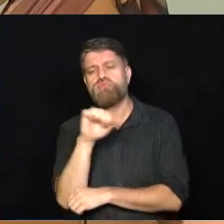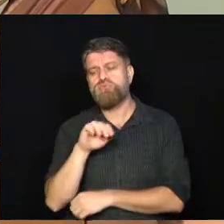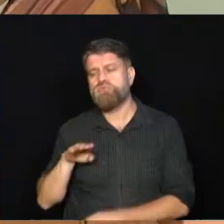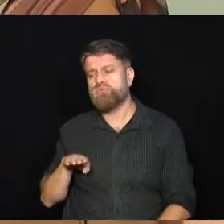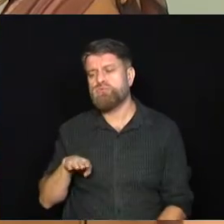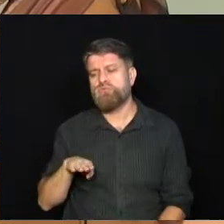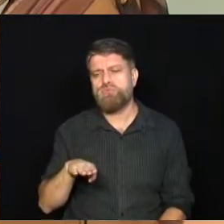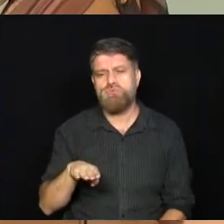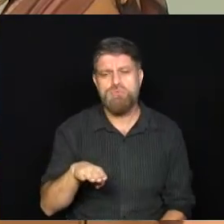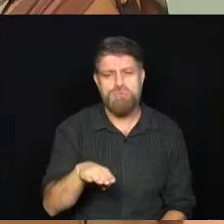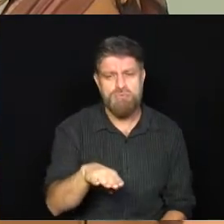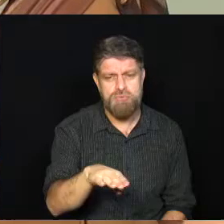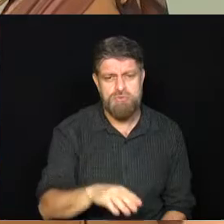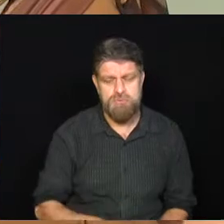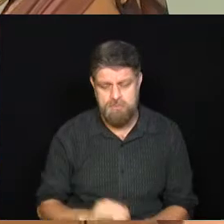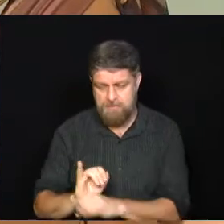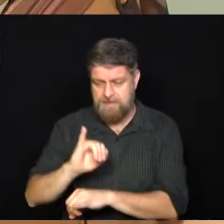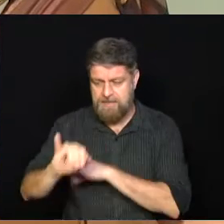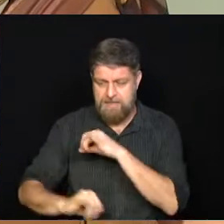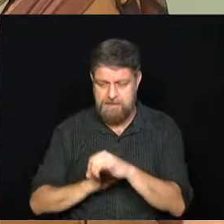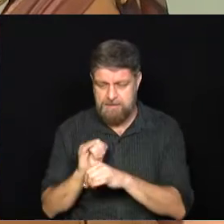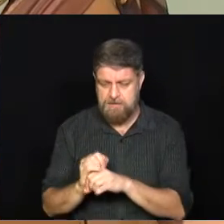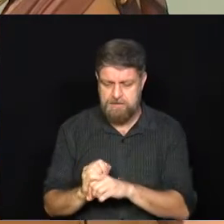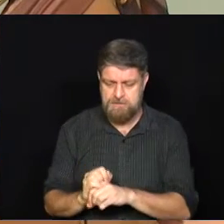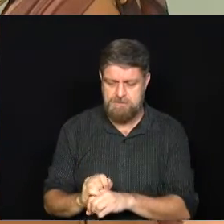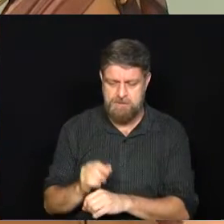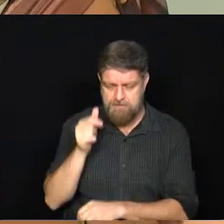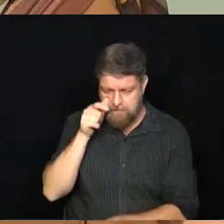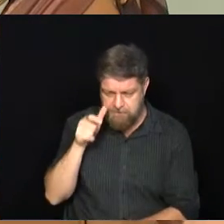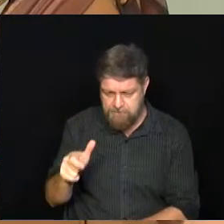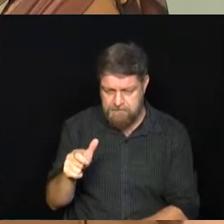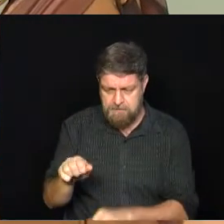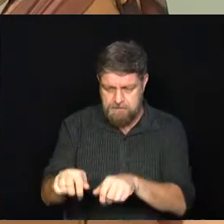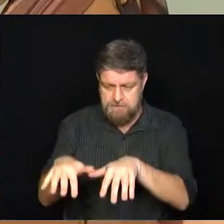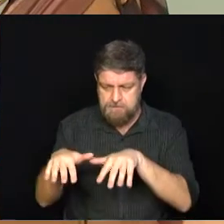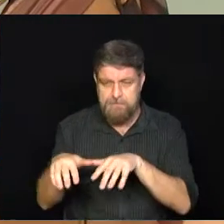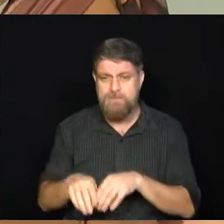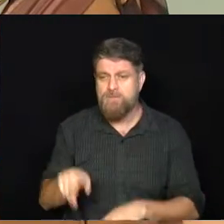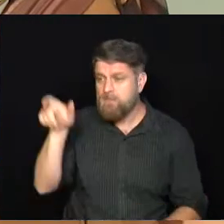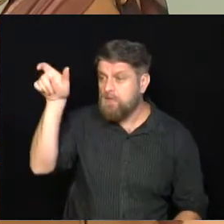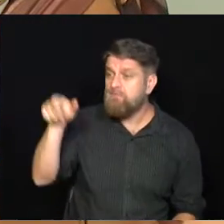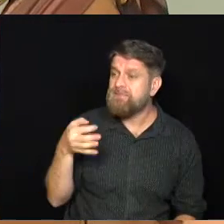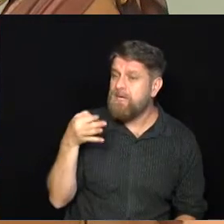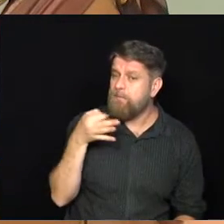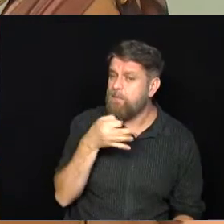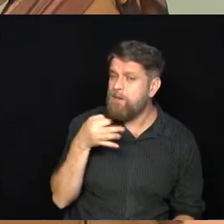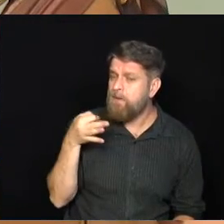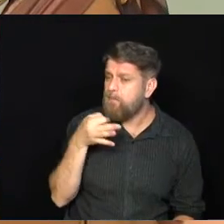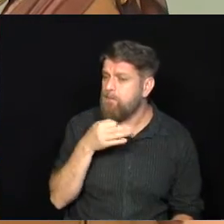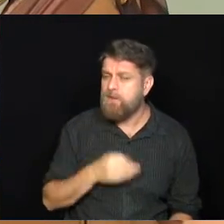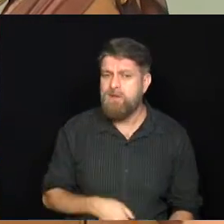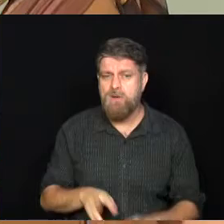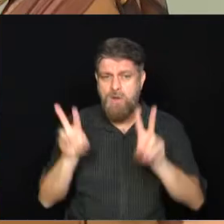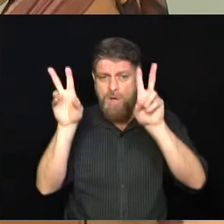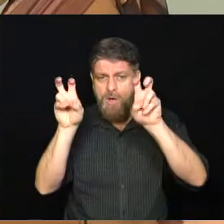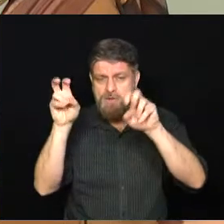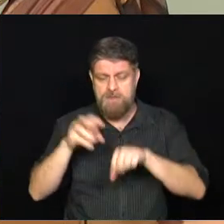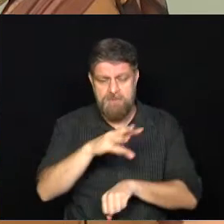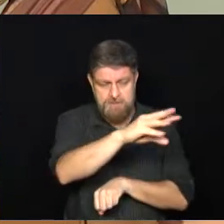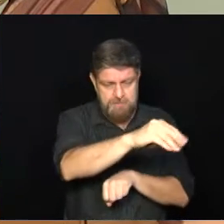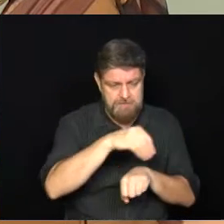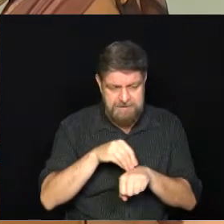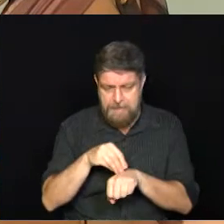acompanhando pela internet, a audiência, e eu escutei você falar sobre essa questão dos